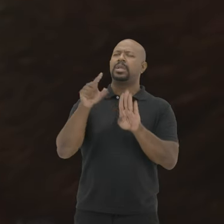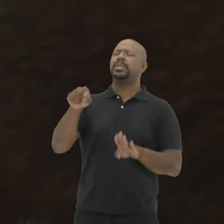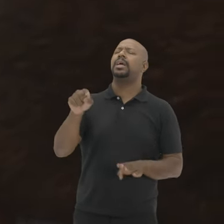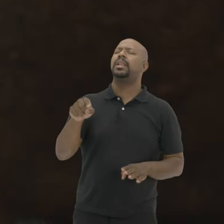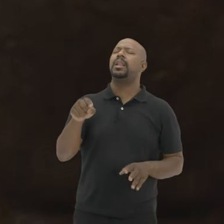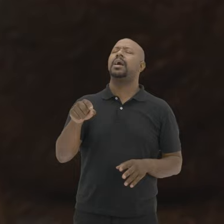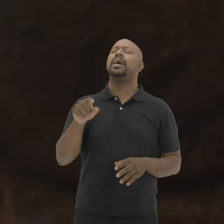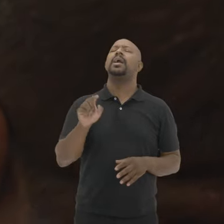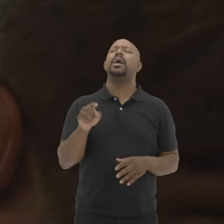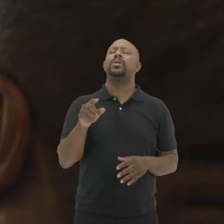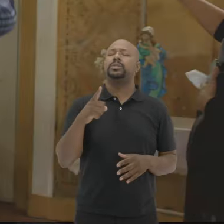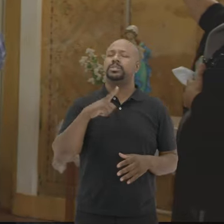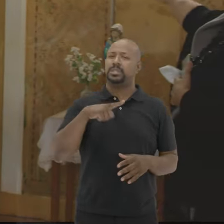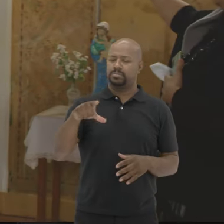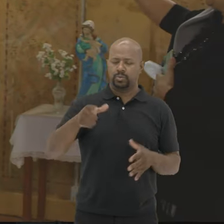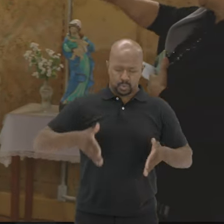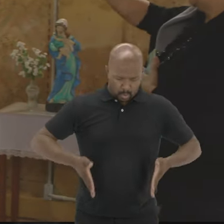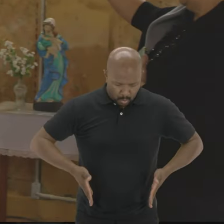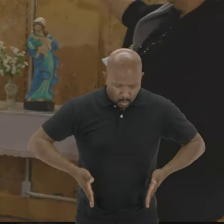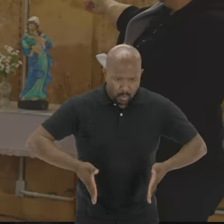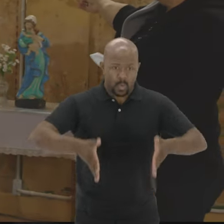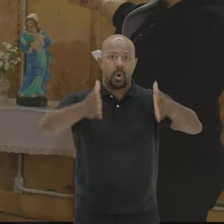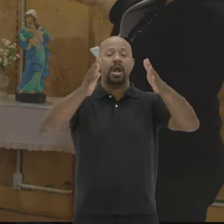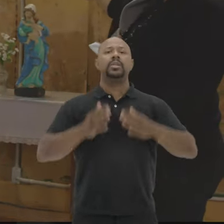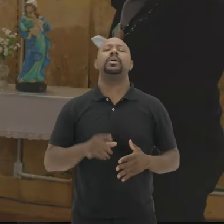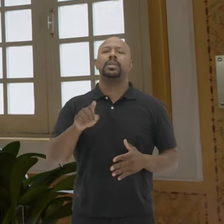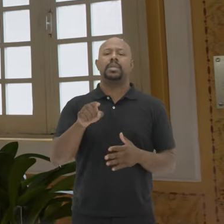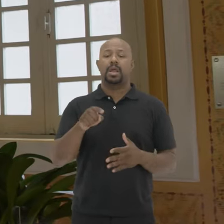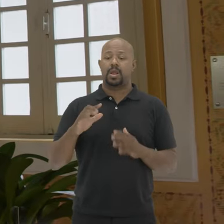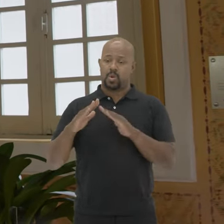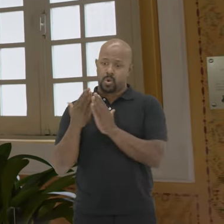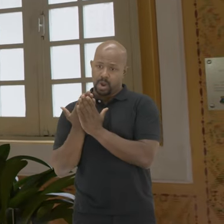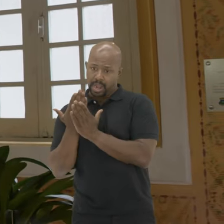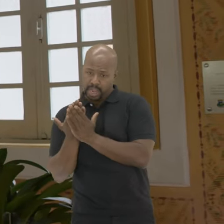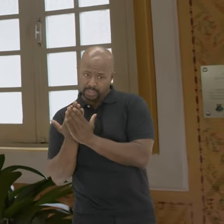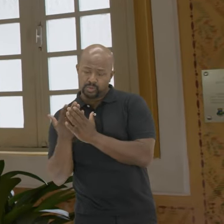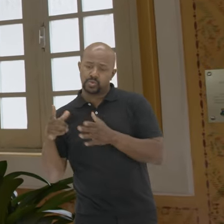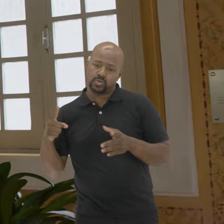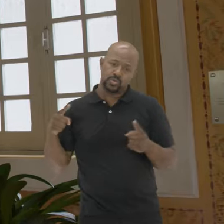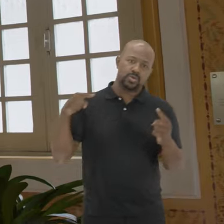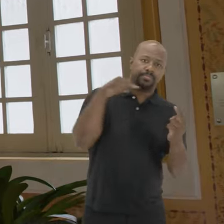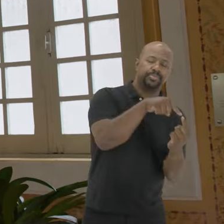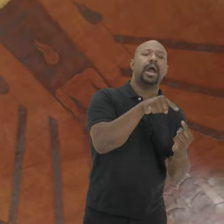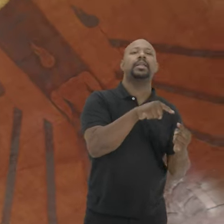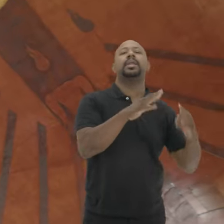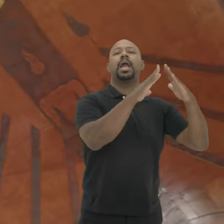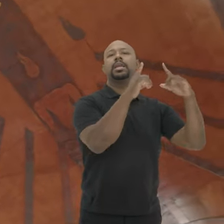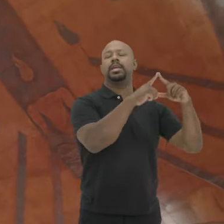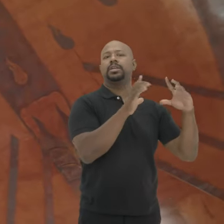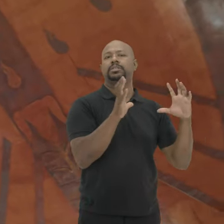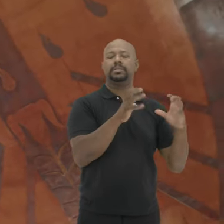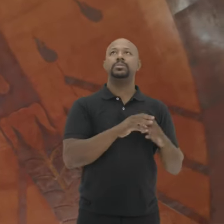abria... Nós temos um corredor... que ligava o colégio aqui. À capela.